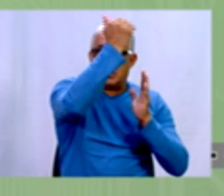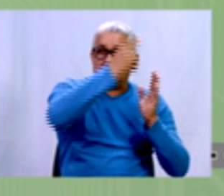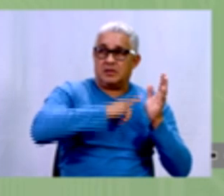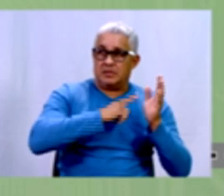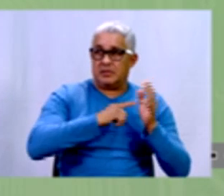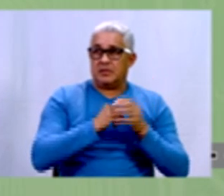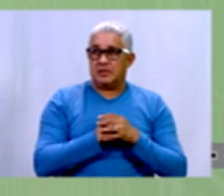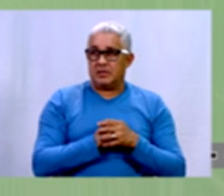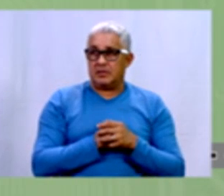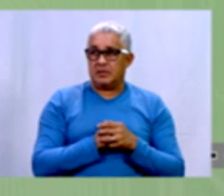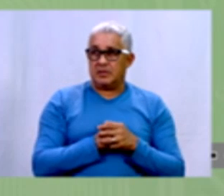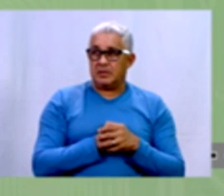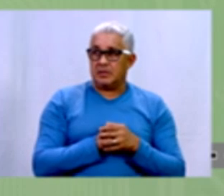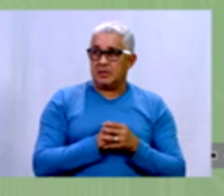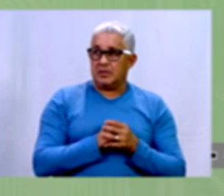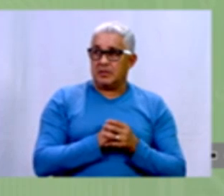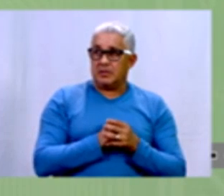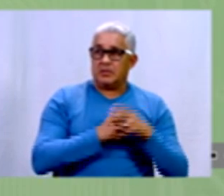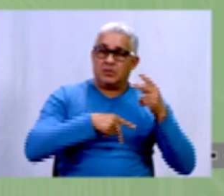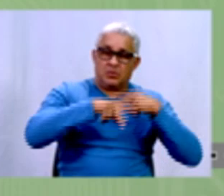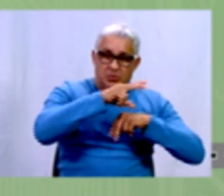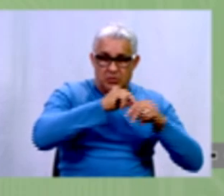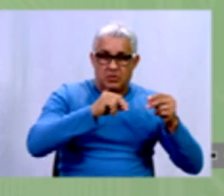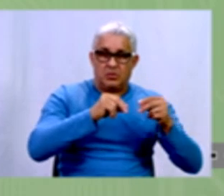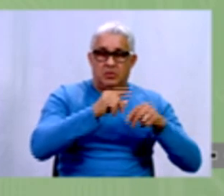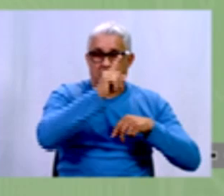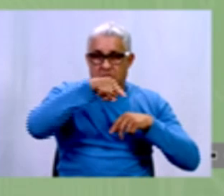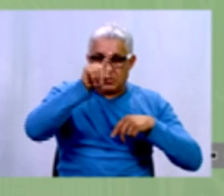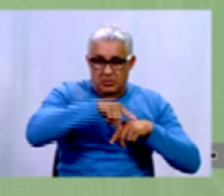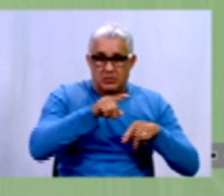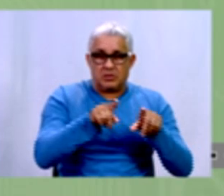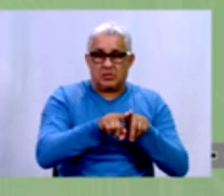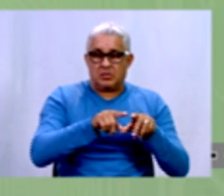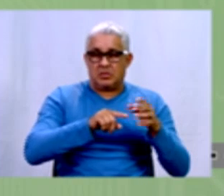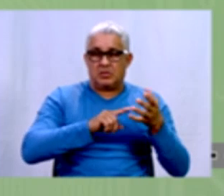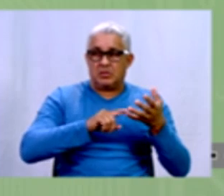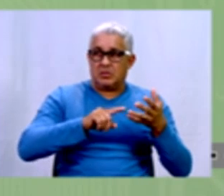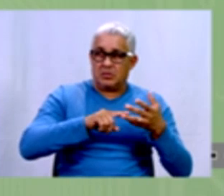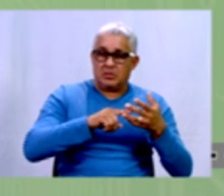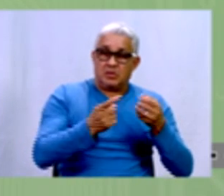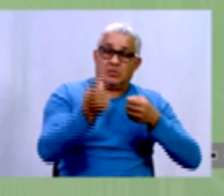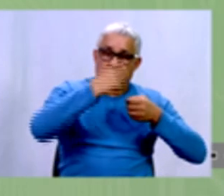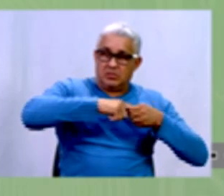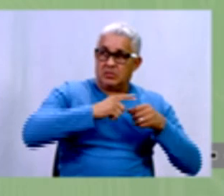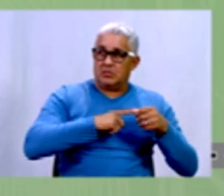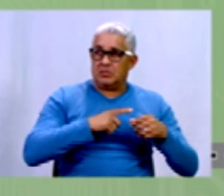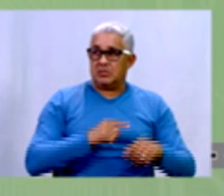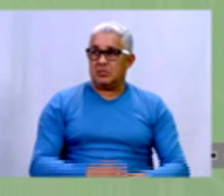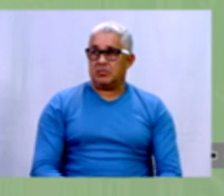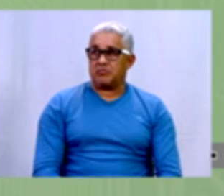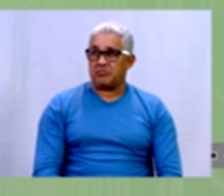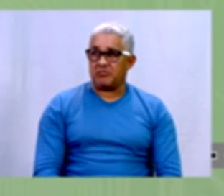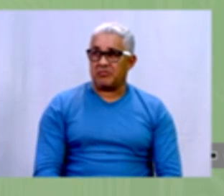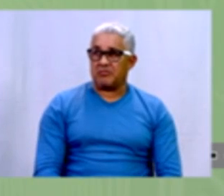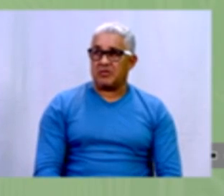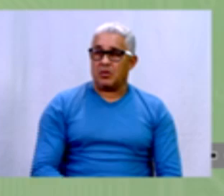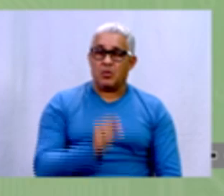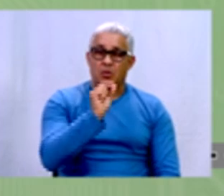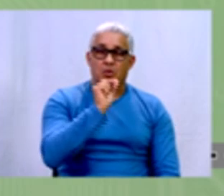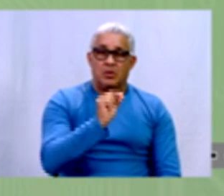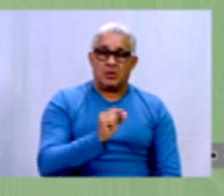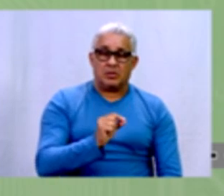Certo? Então, temos ali o embrulho, os cupons, o cancelar, o retorno. Tá? Então, isso aqui